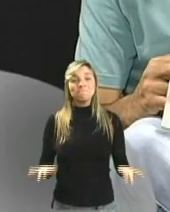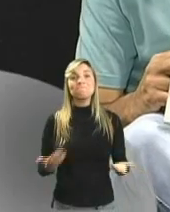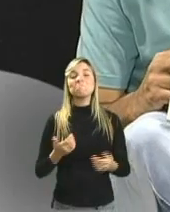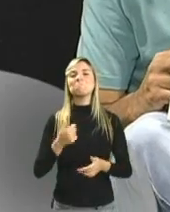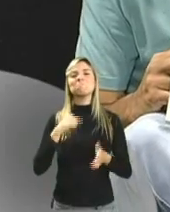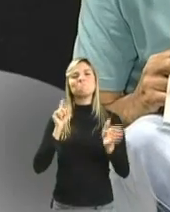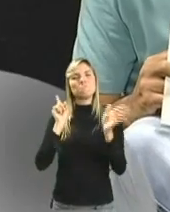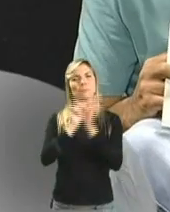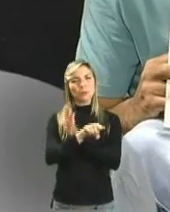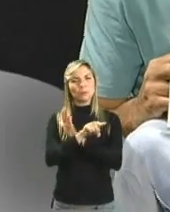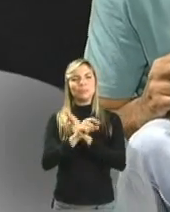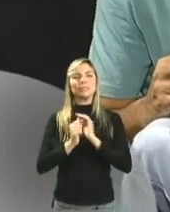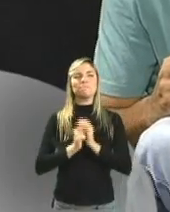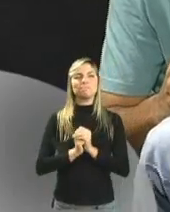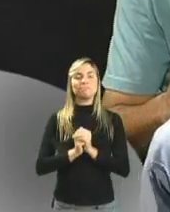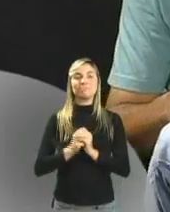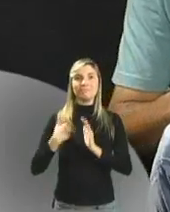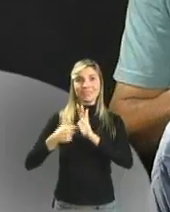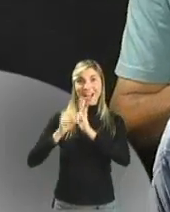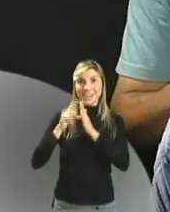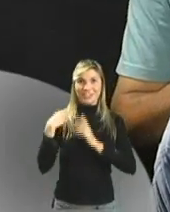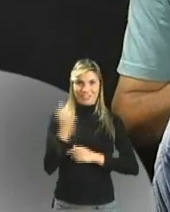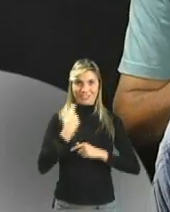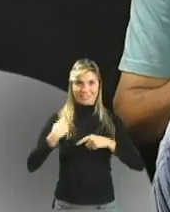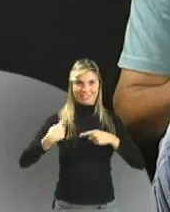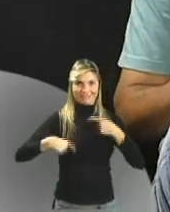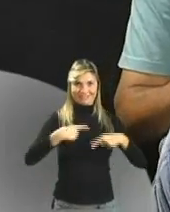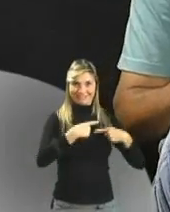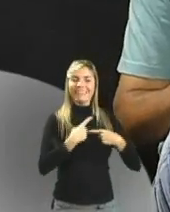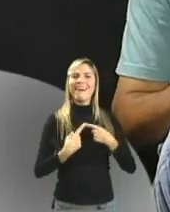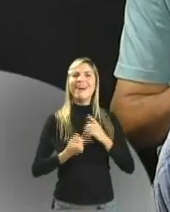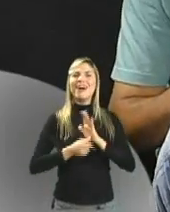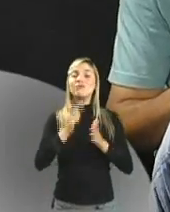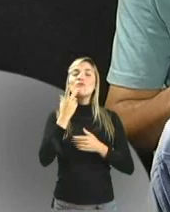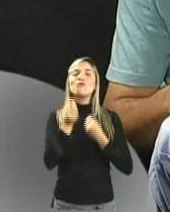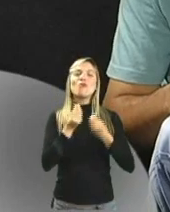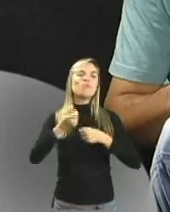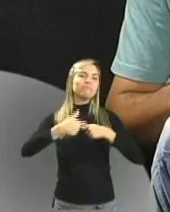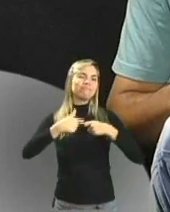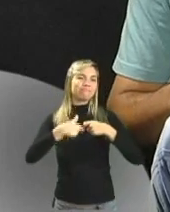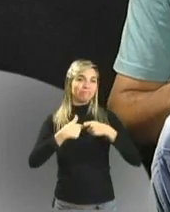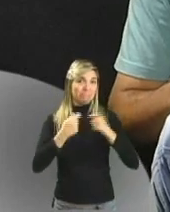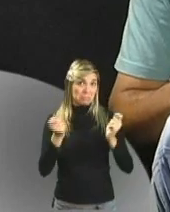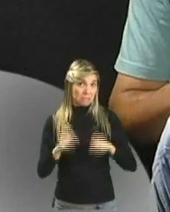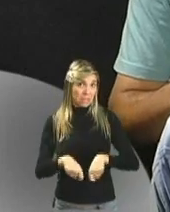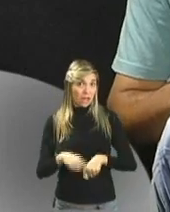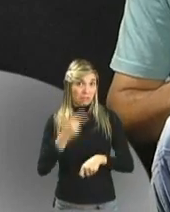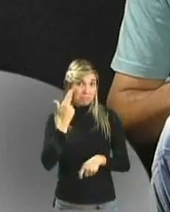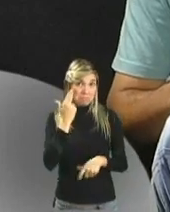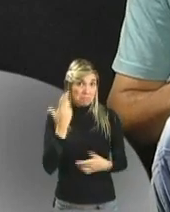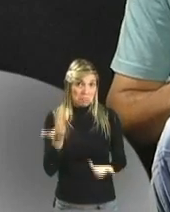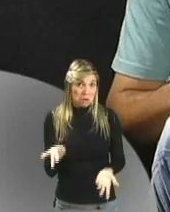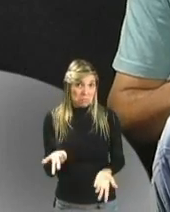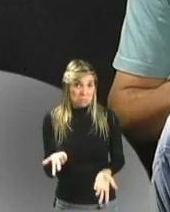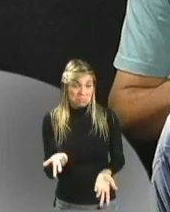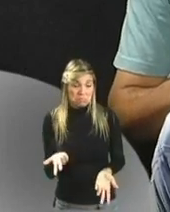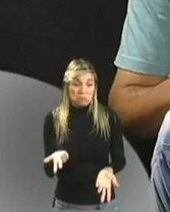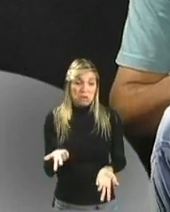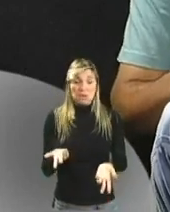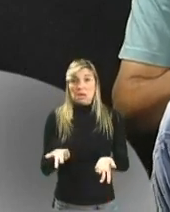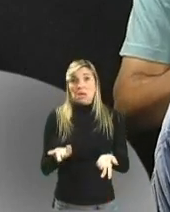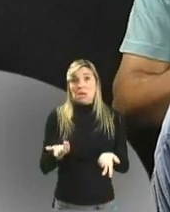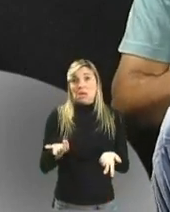Tá, tem uma pergunta que foi feita agora no intervalo, que é em relação à atividade sexual, né? Tem alguma